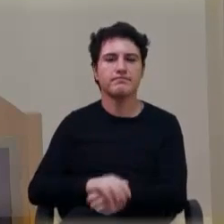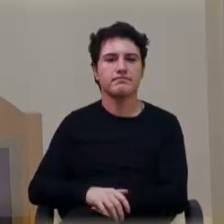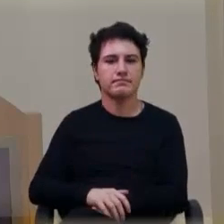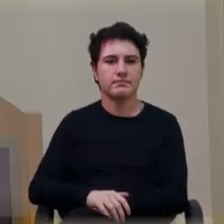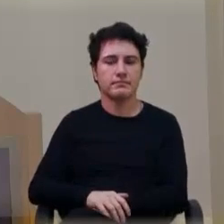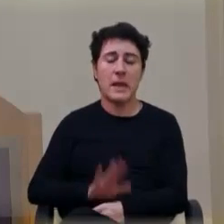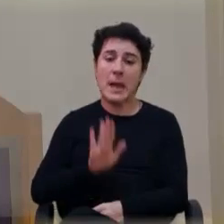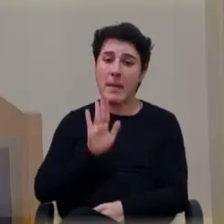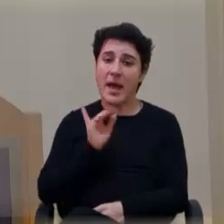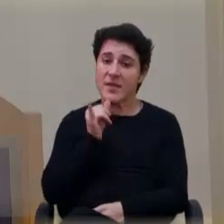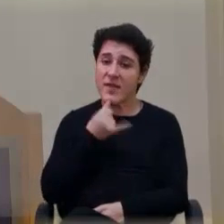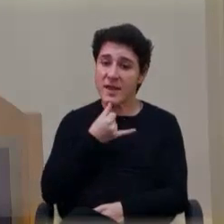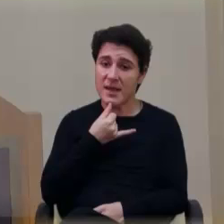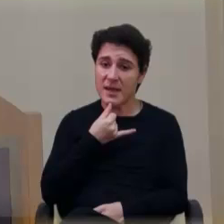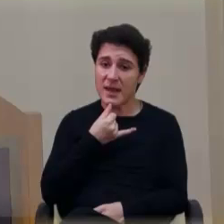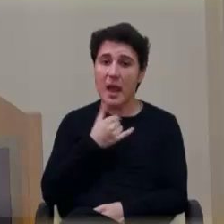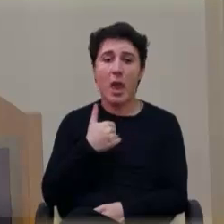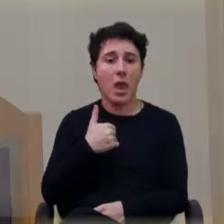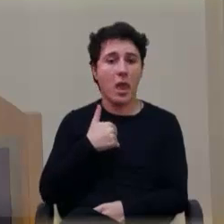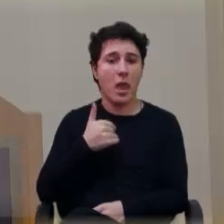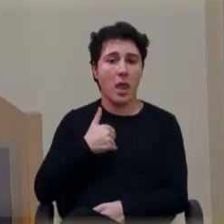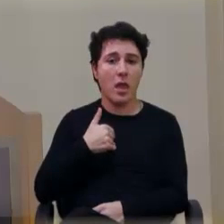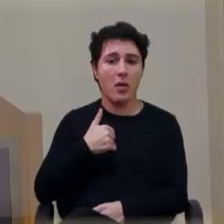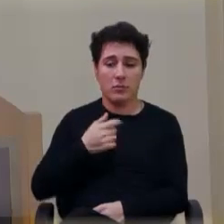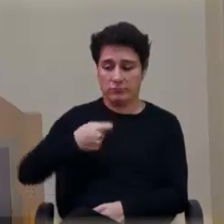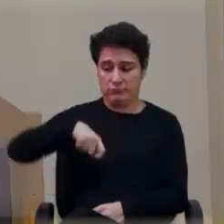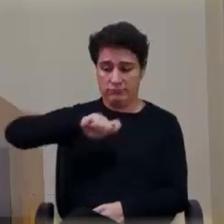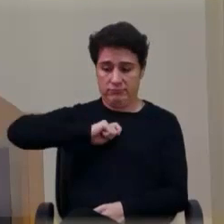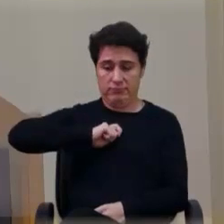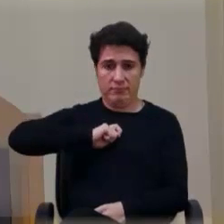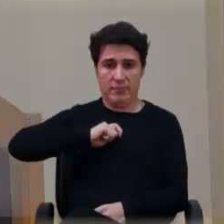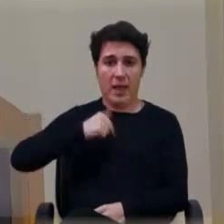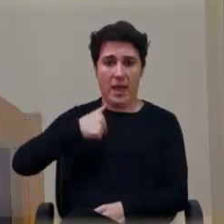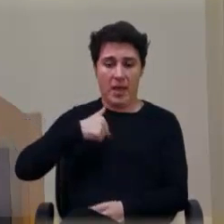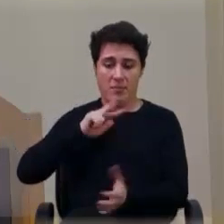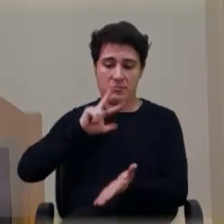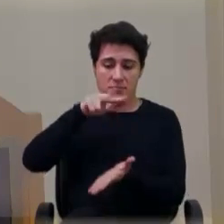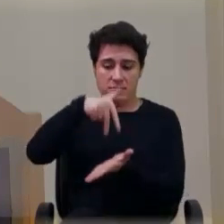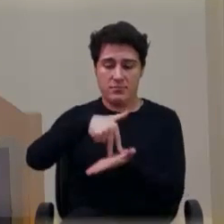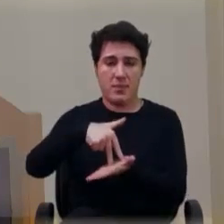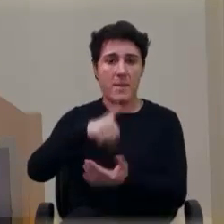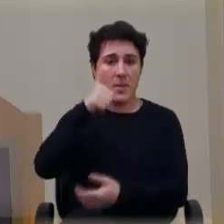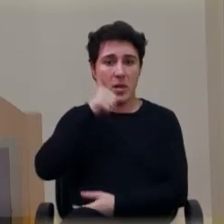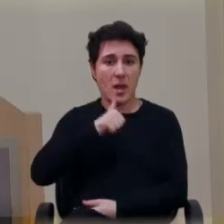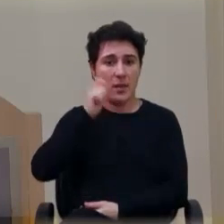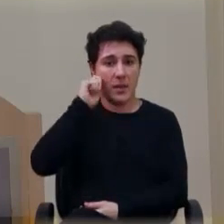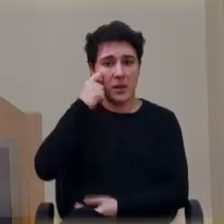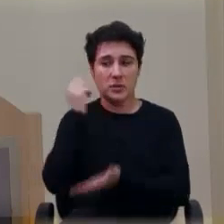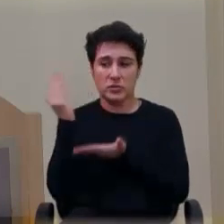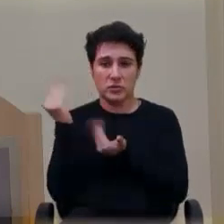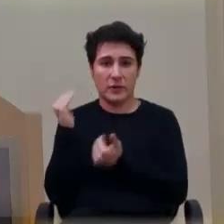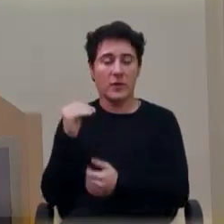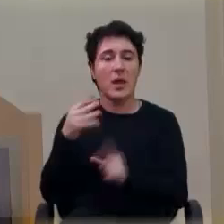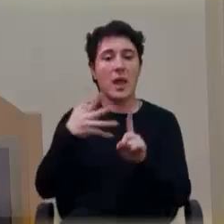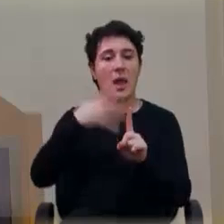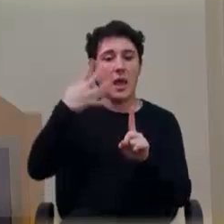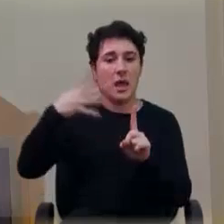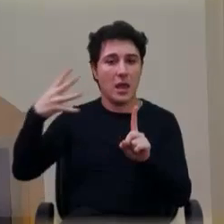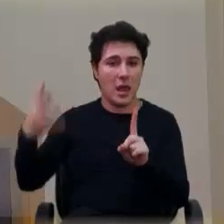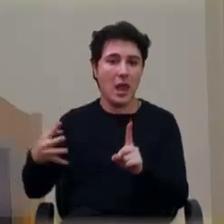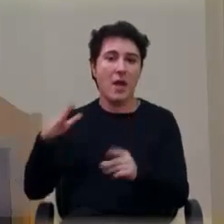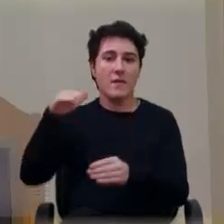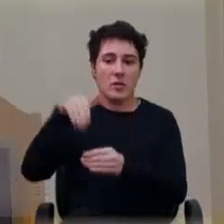e infelizmente senhores eu significo eu personifico enquanto mulher preta jovem LGBT